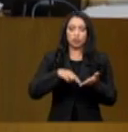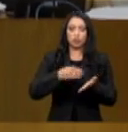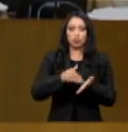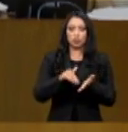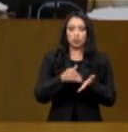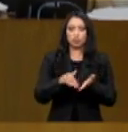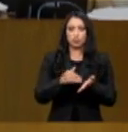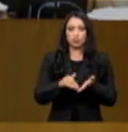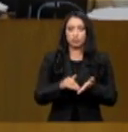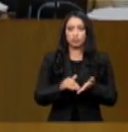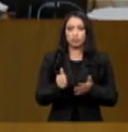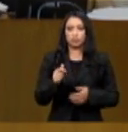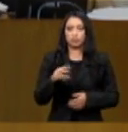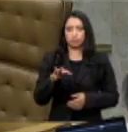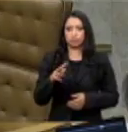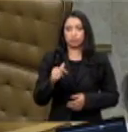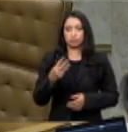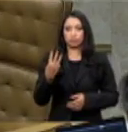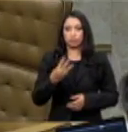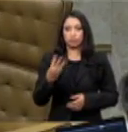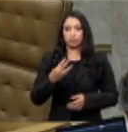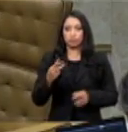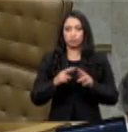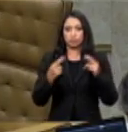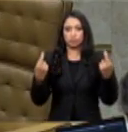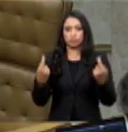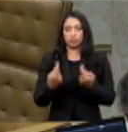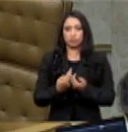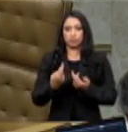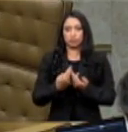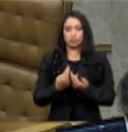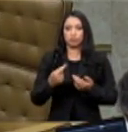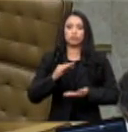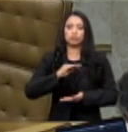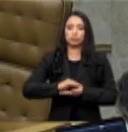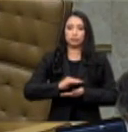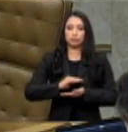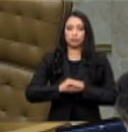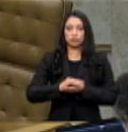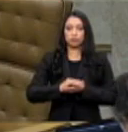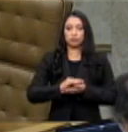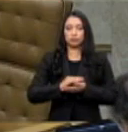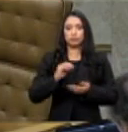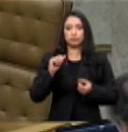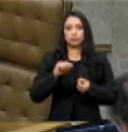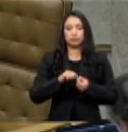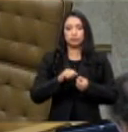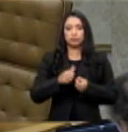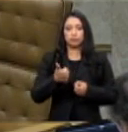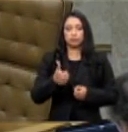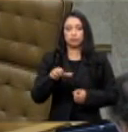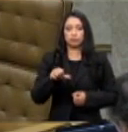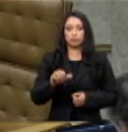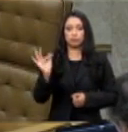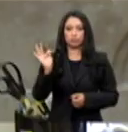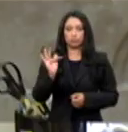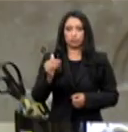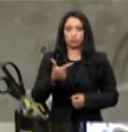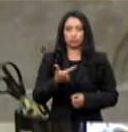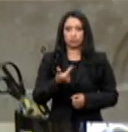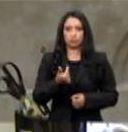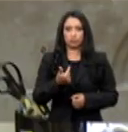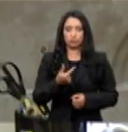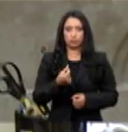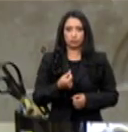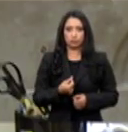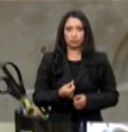anterior. Ata da terceira sessão ordinária do Plenário do Supremo Tribunal Federal, realizada em 19 de fevereiro de 2020. Presidência